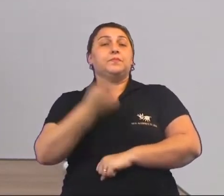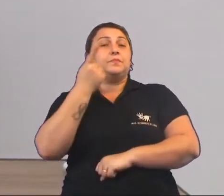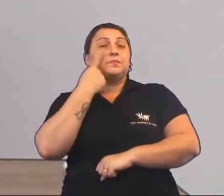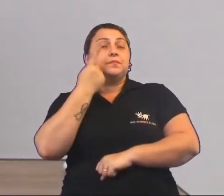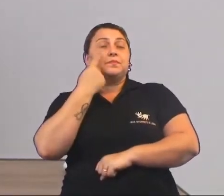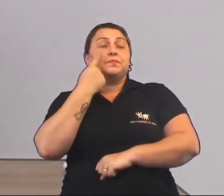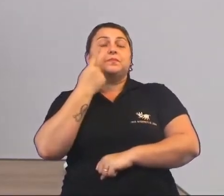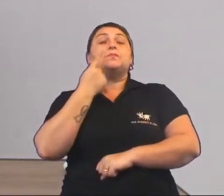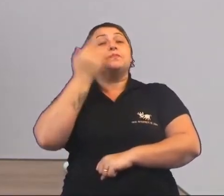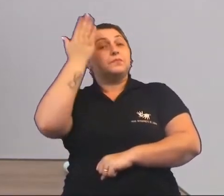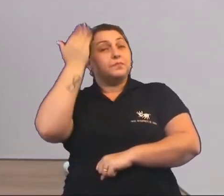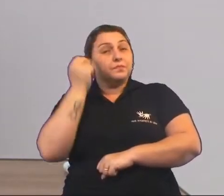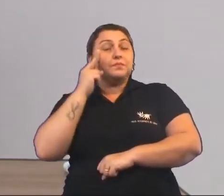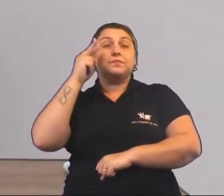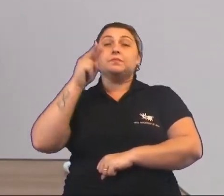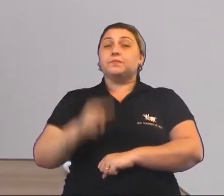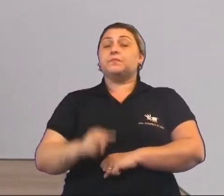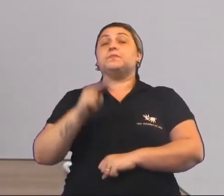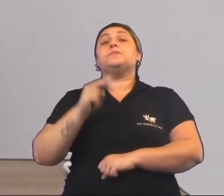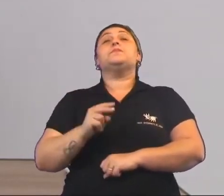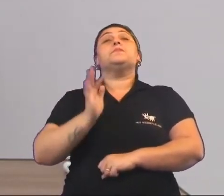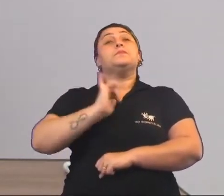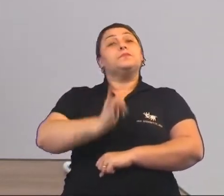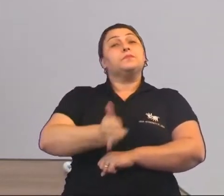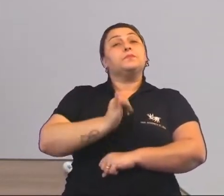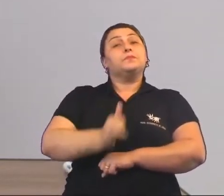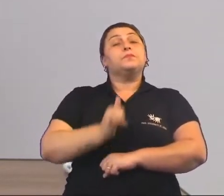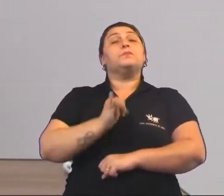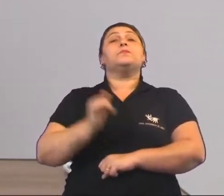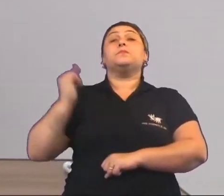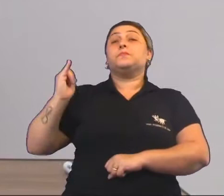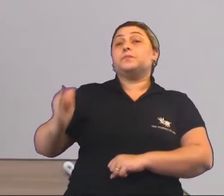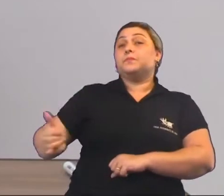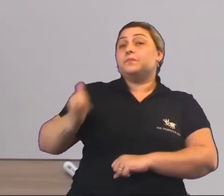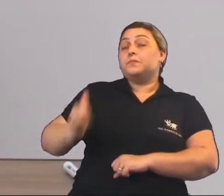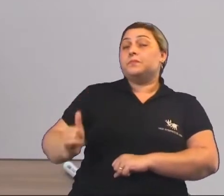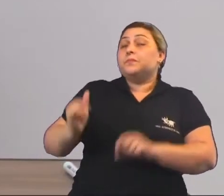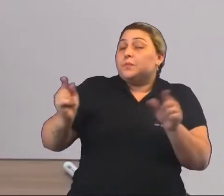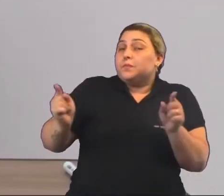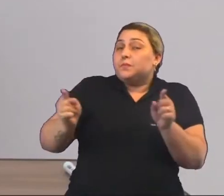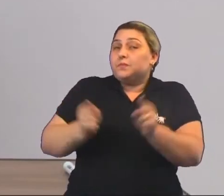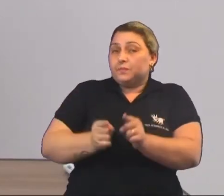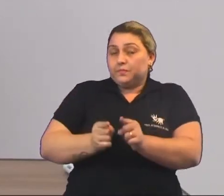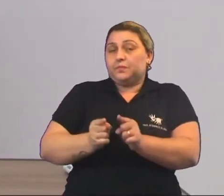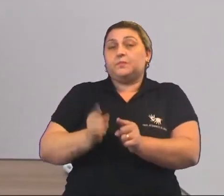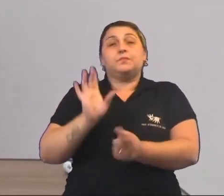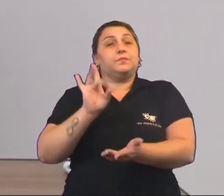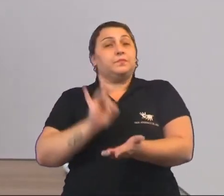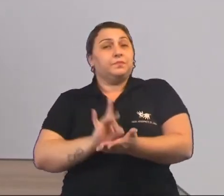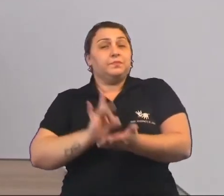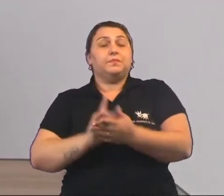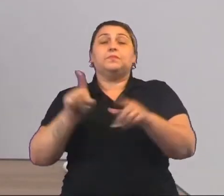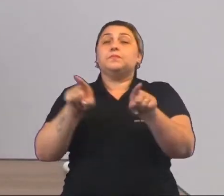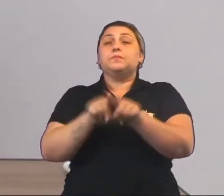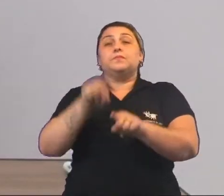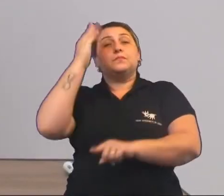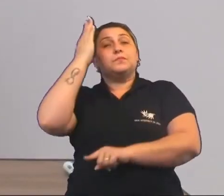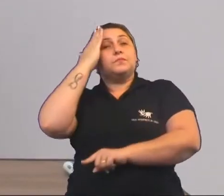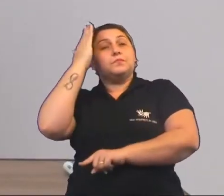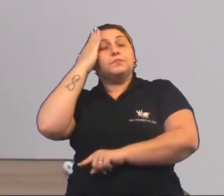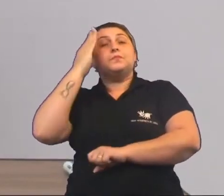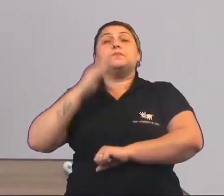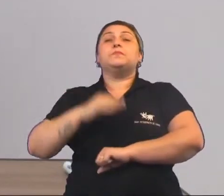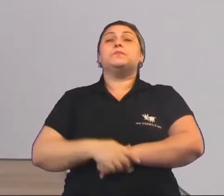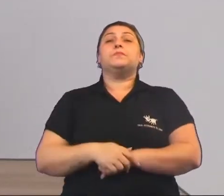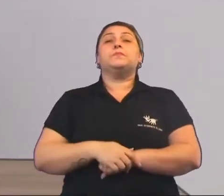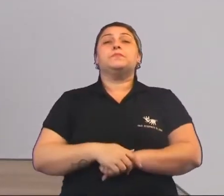nós vimos e sabemos, que as fábulas são narrativas curtas, não é mesmo? Também sabemos